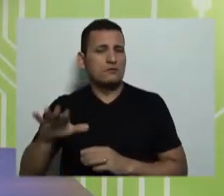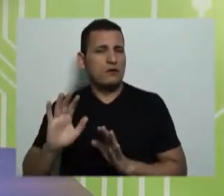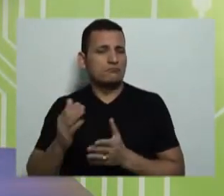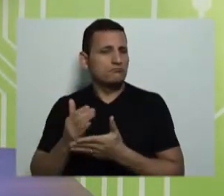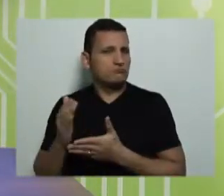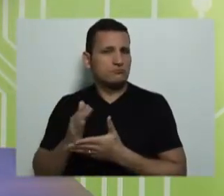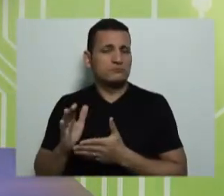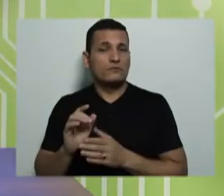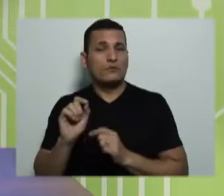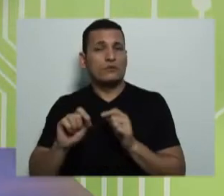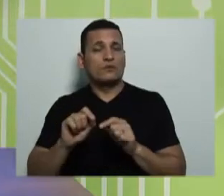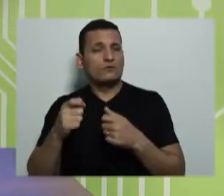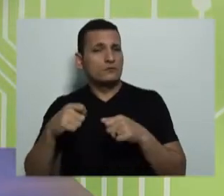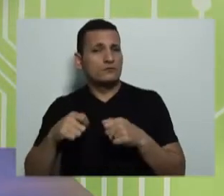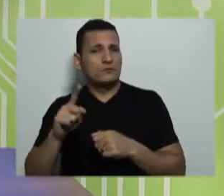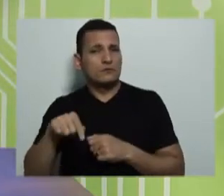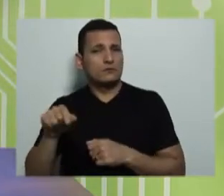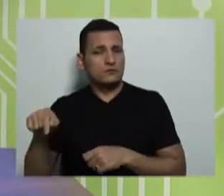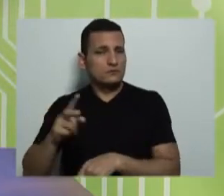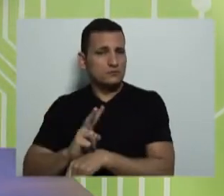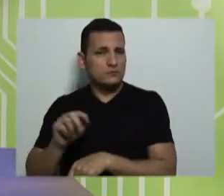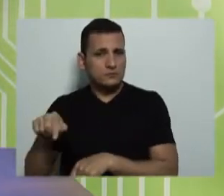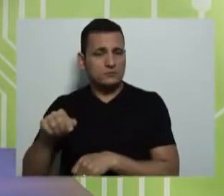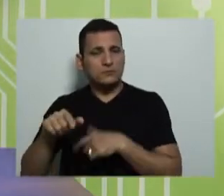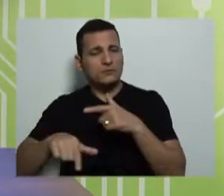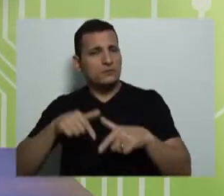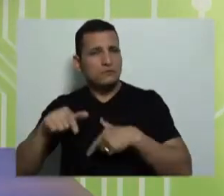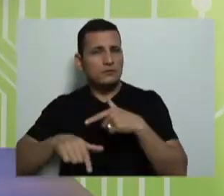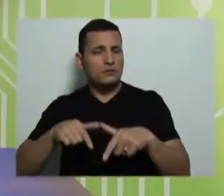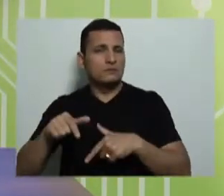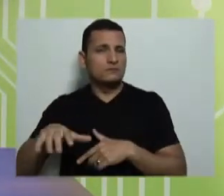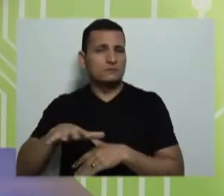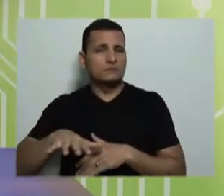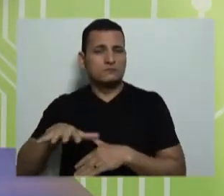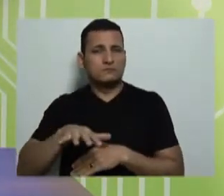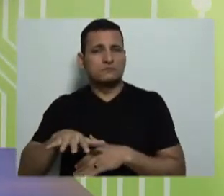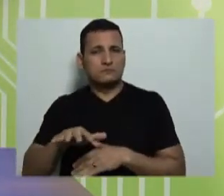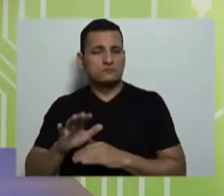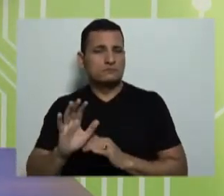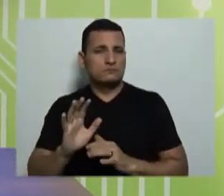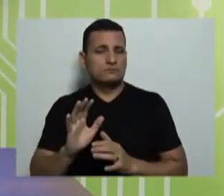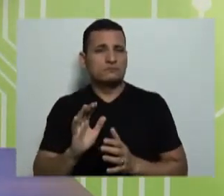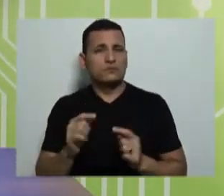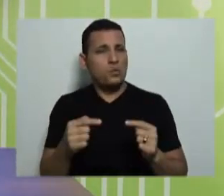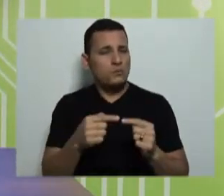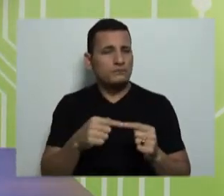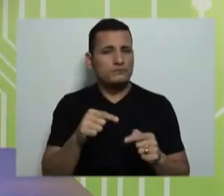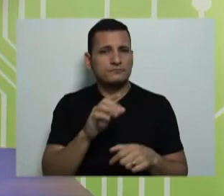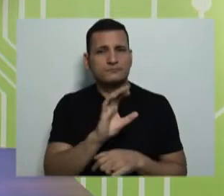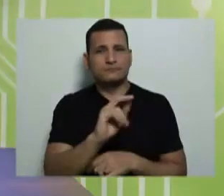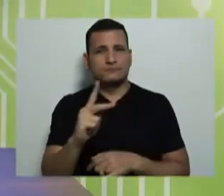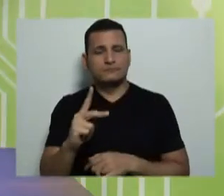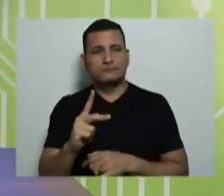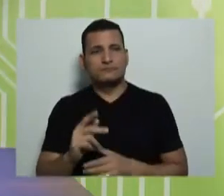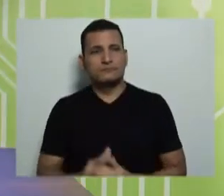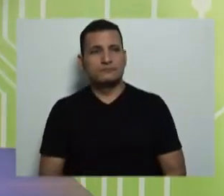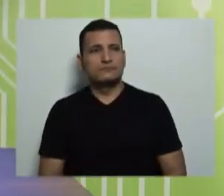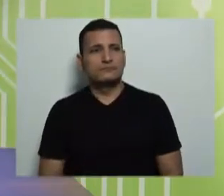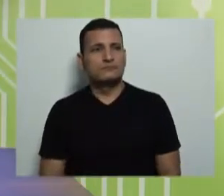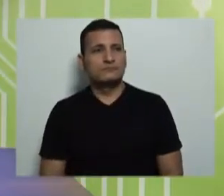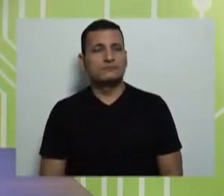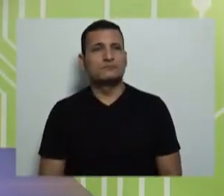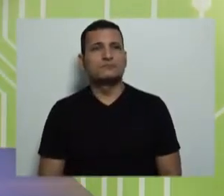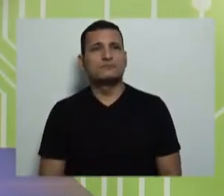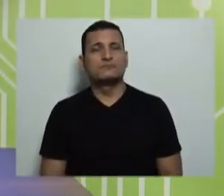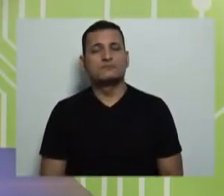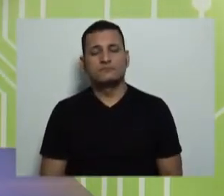O que é necessário é que esse supervisor, ele atue na área do eixo formativo do curso, tá certo? Vamos então aí para o